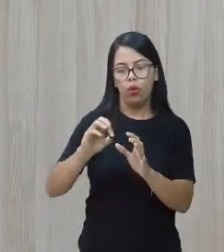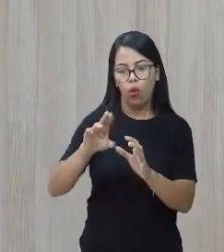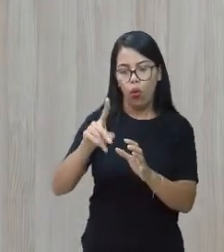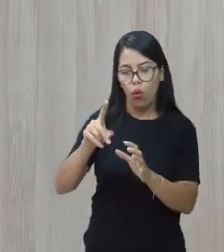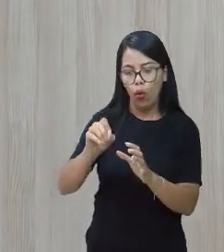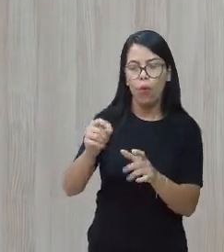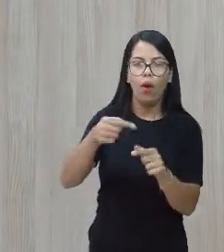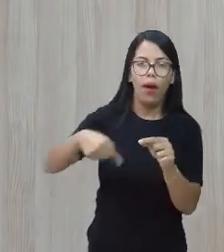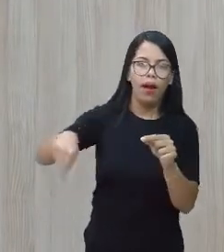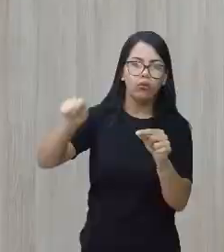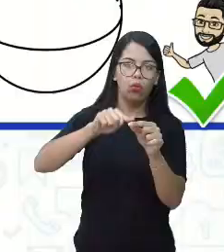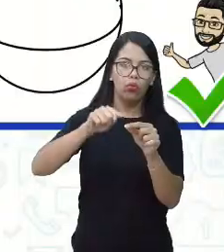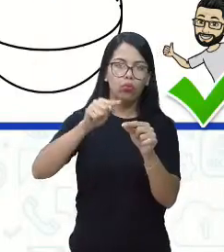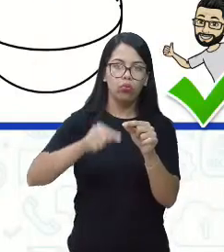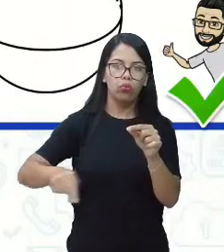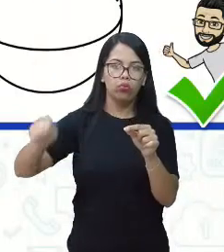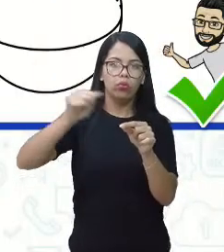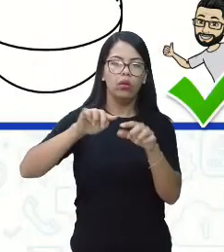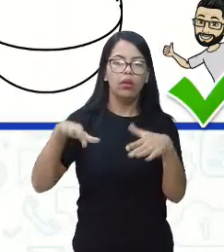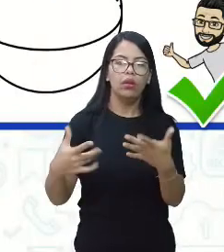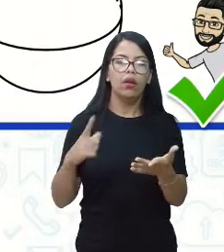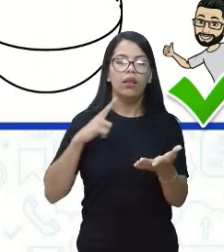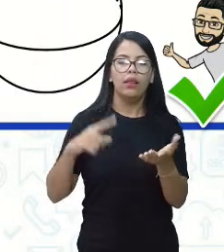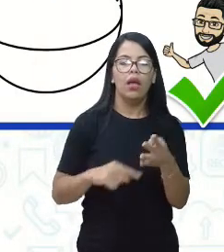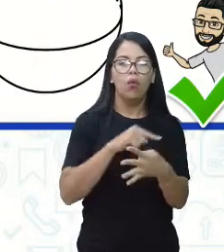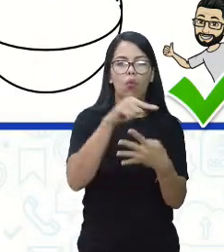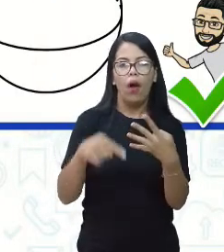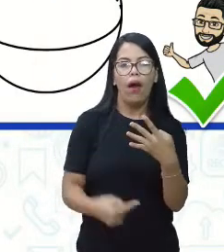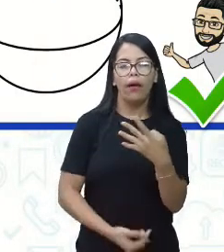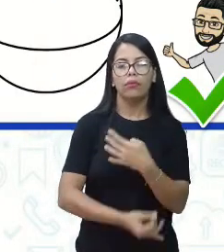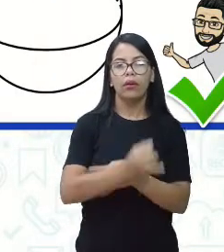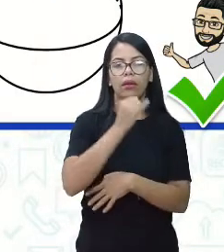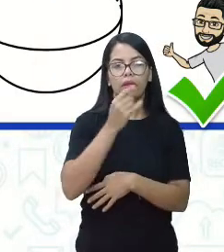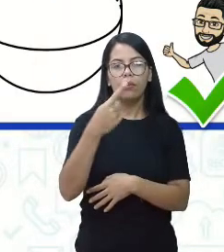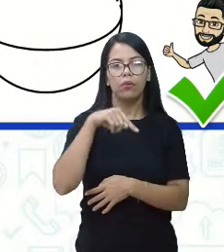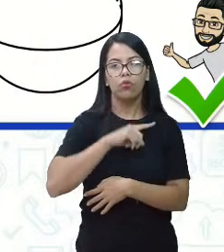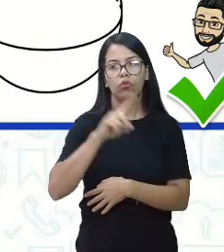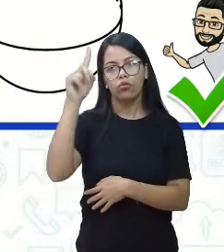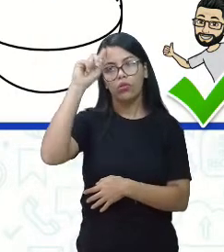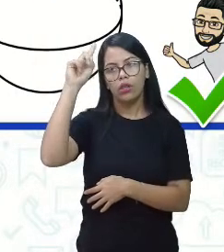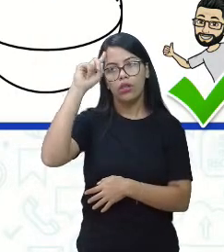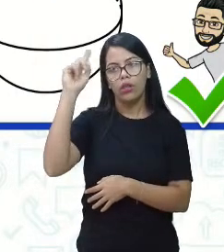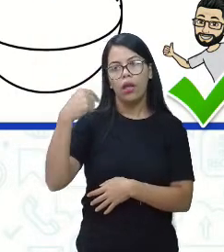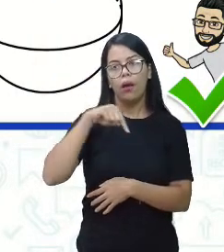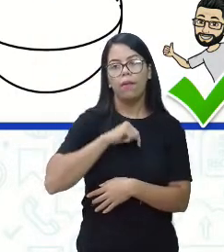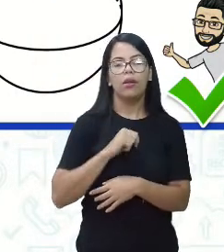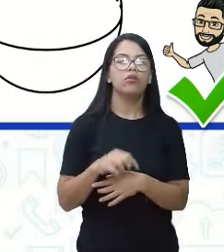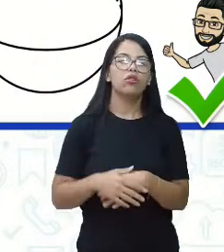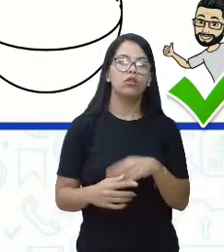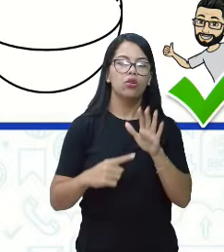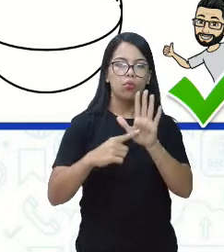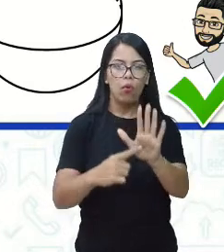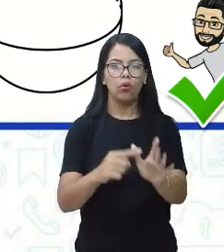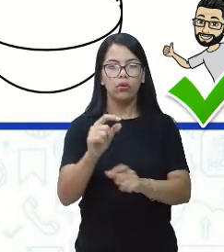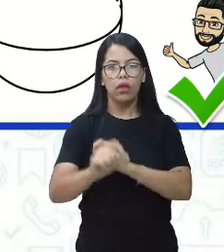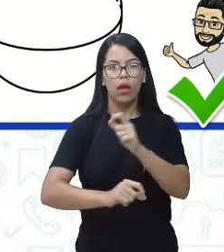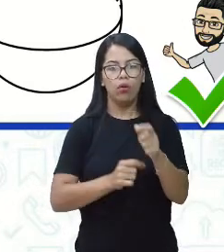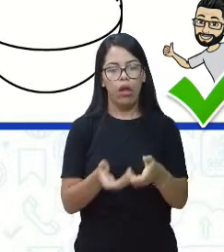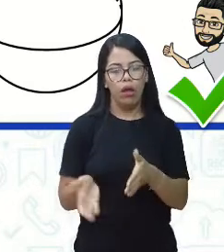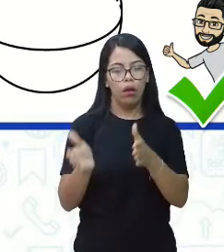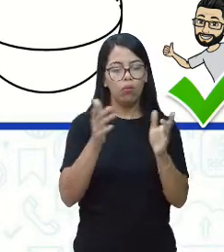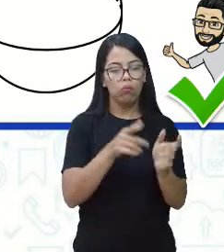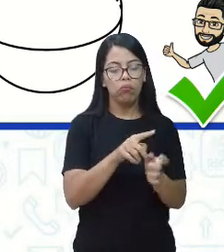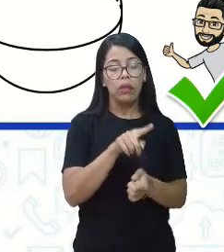aí eu coloquei aqui, ó, 4 exemplos do nosso dia a dia para a gente classificar aí como poliedros e como corpos